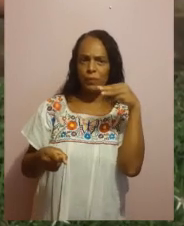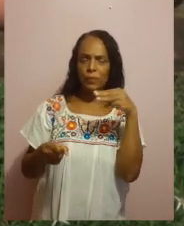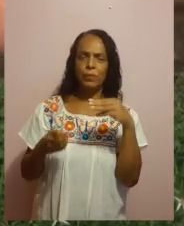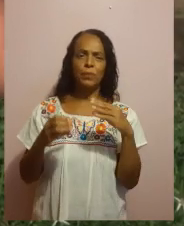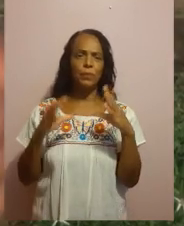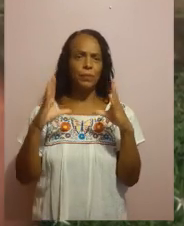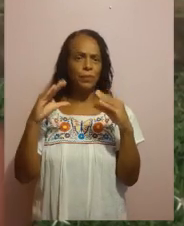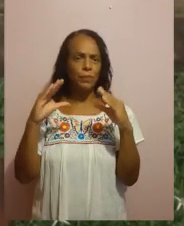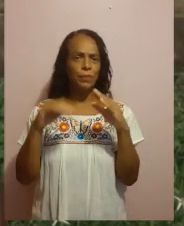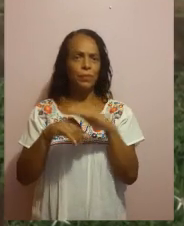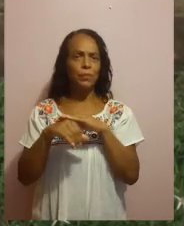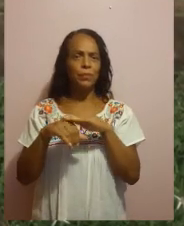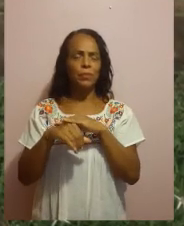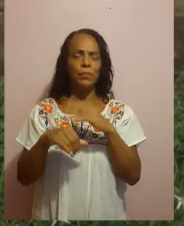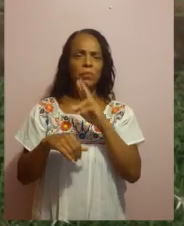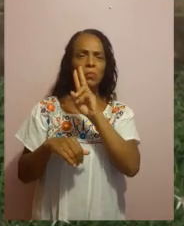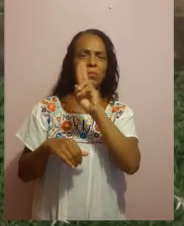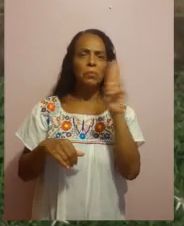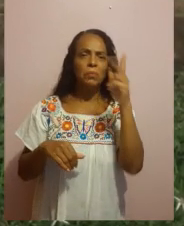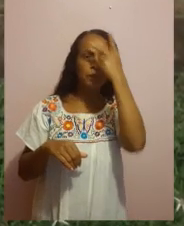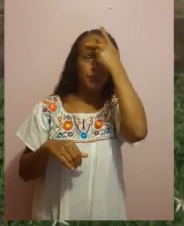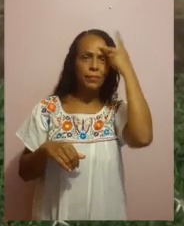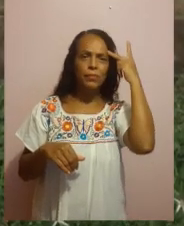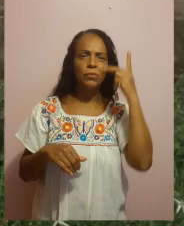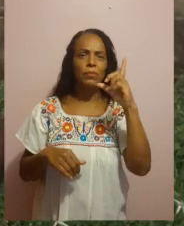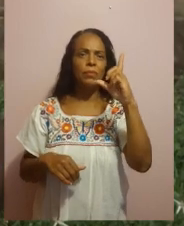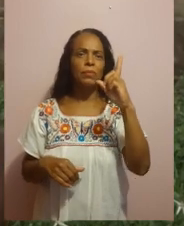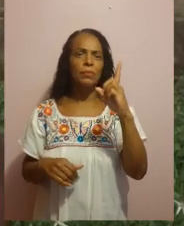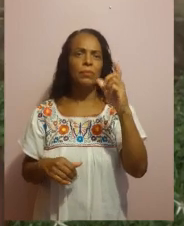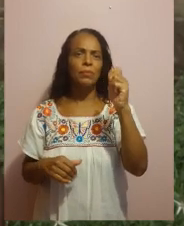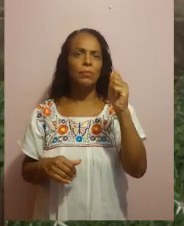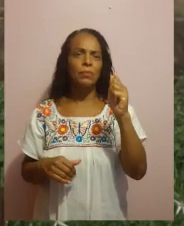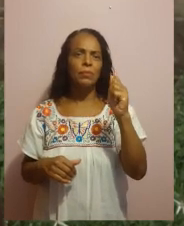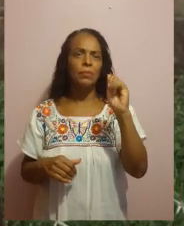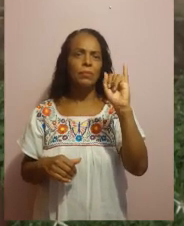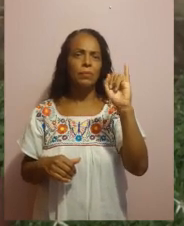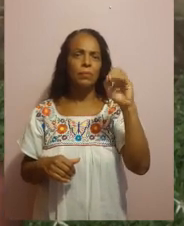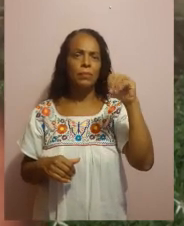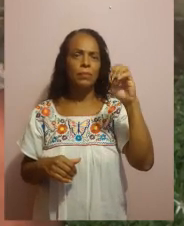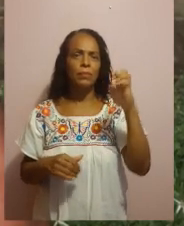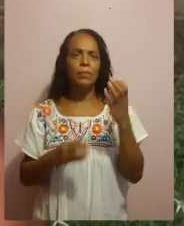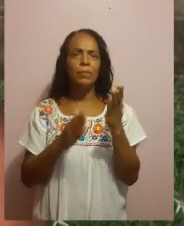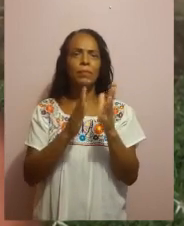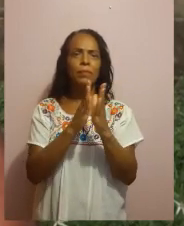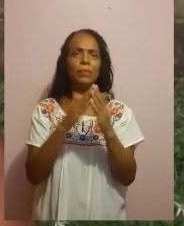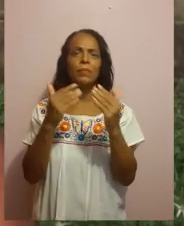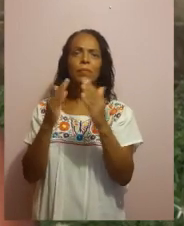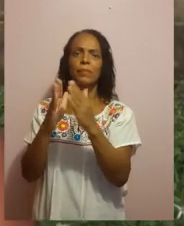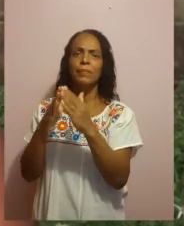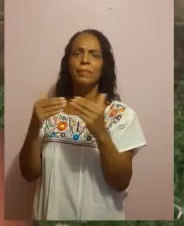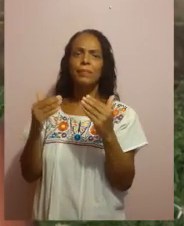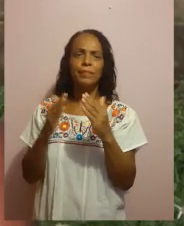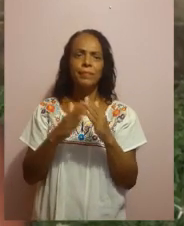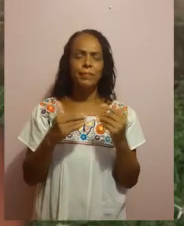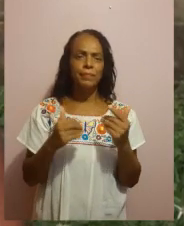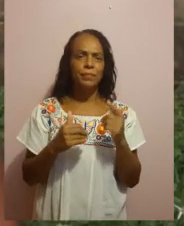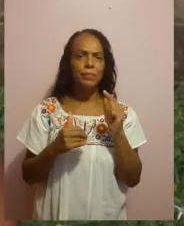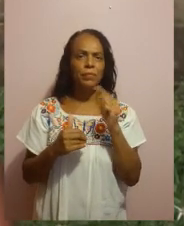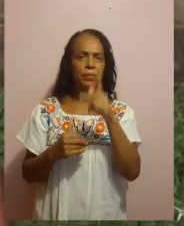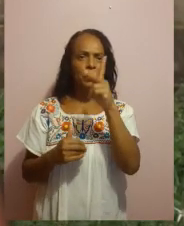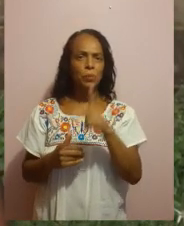chamam de daime, e o senhor pratica isso não é certo,